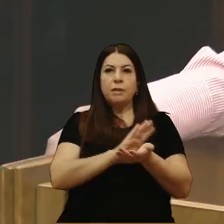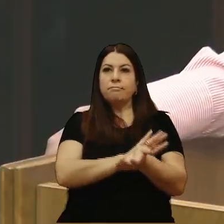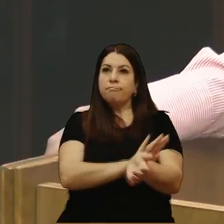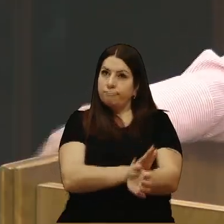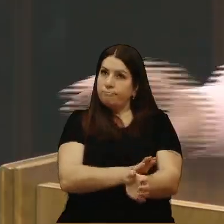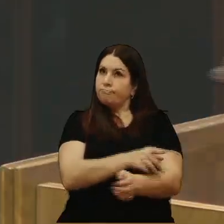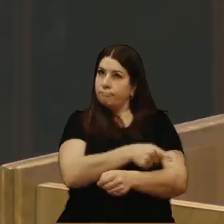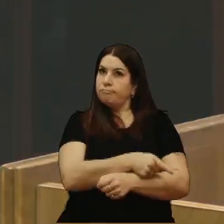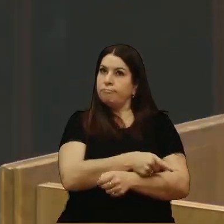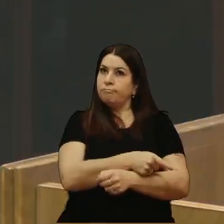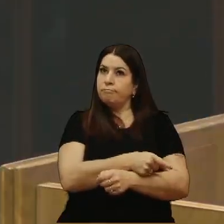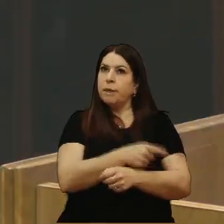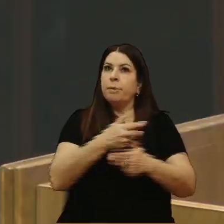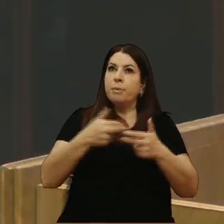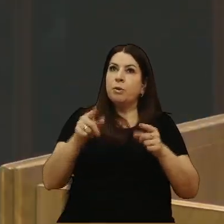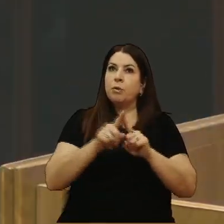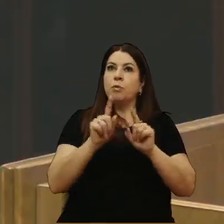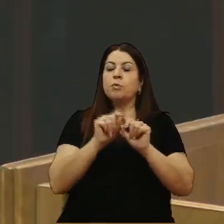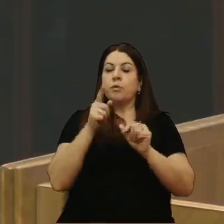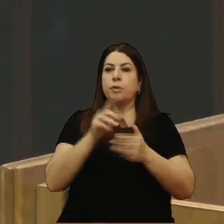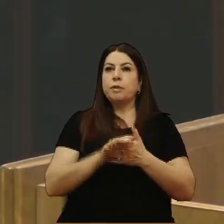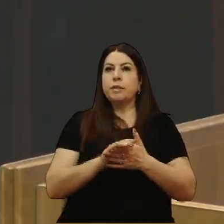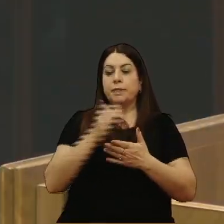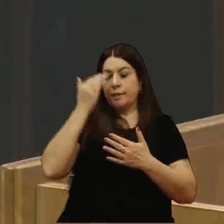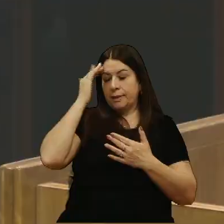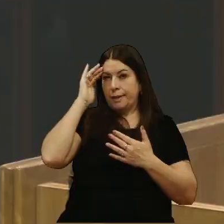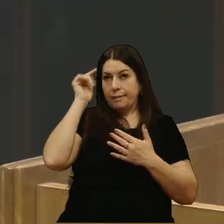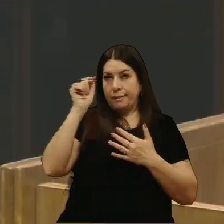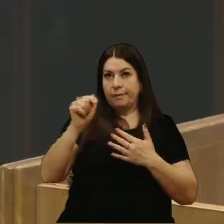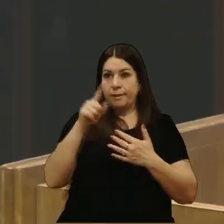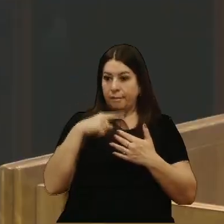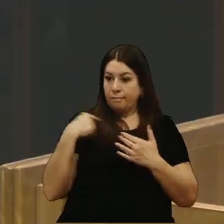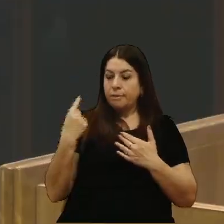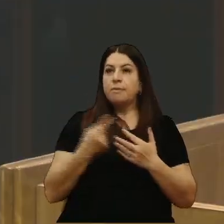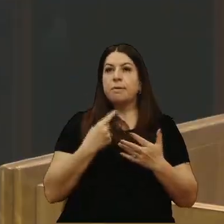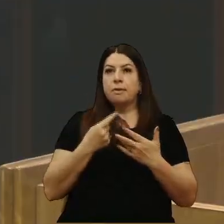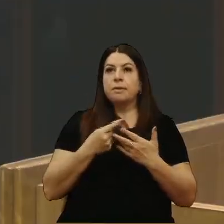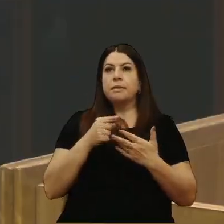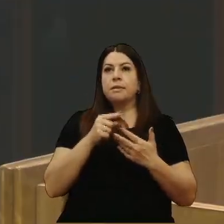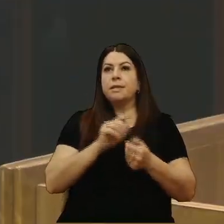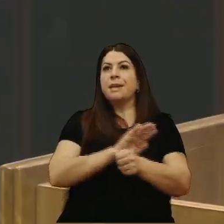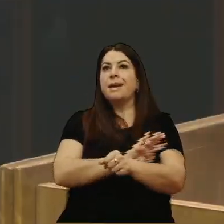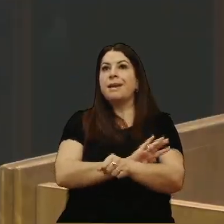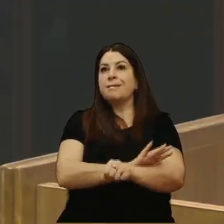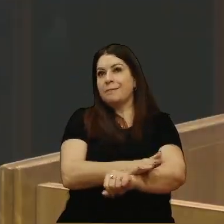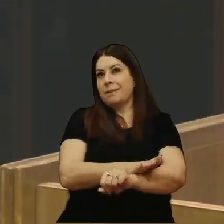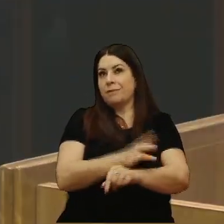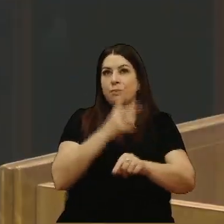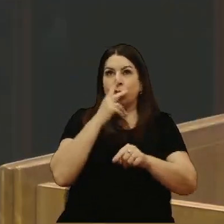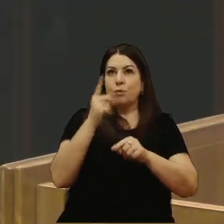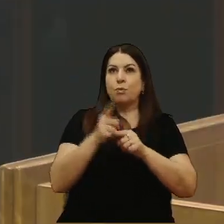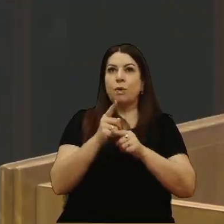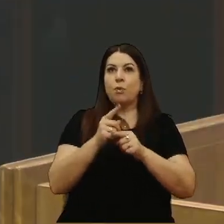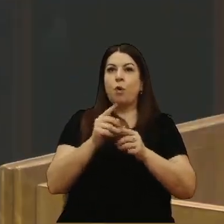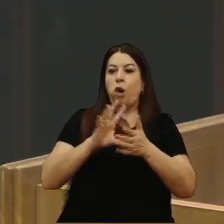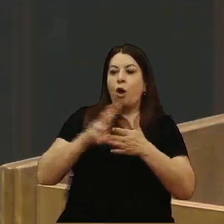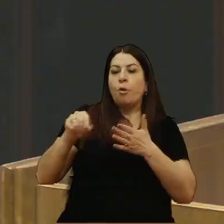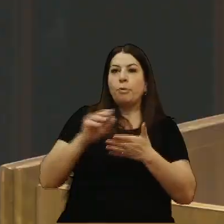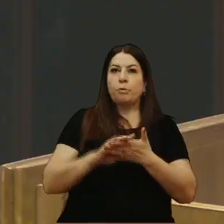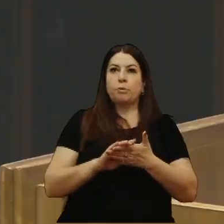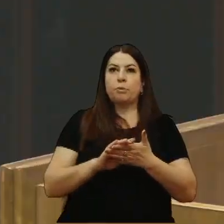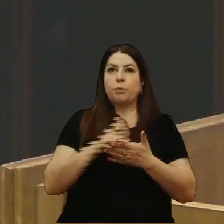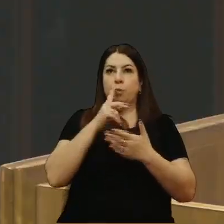racismo. E a primeira coisa que nós temos que entender aqui entre nós, que racismo, assim como furto, assim